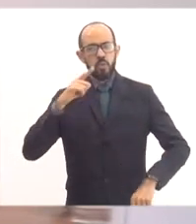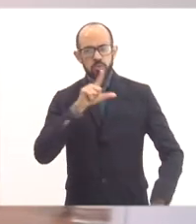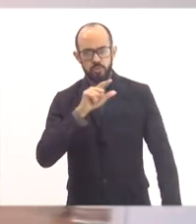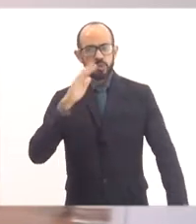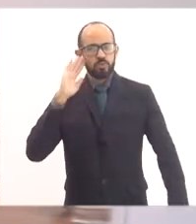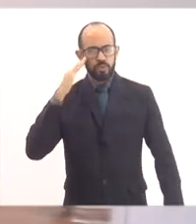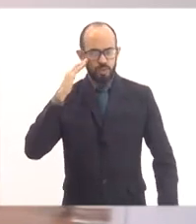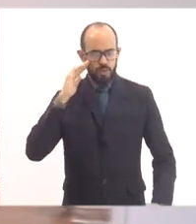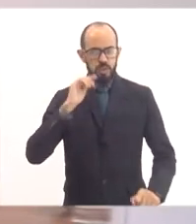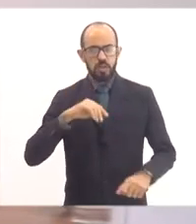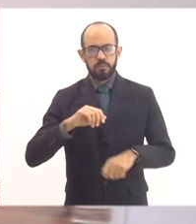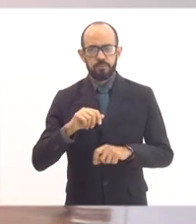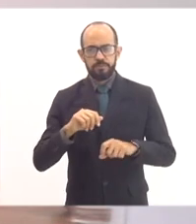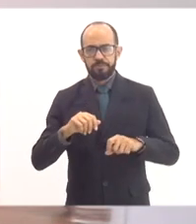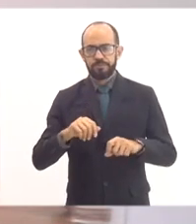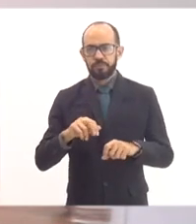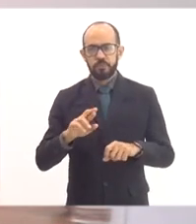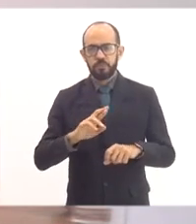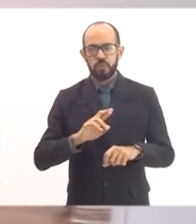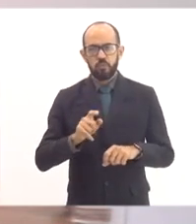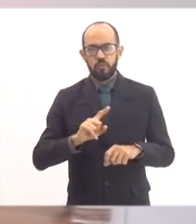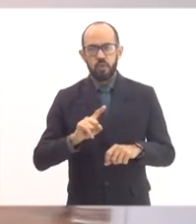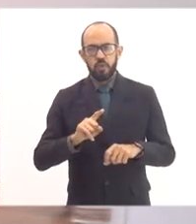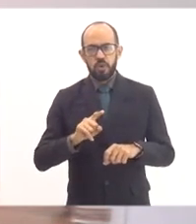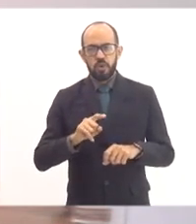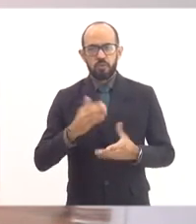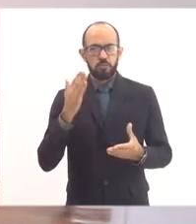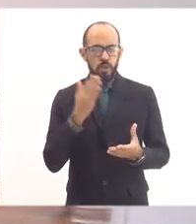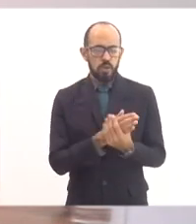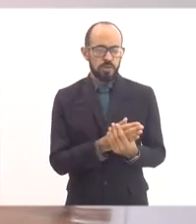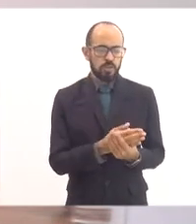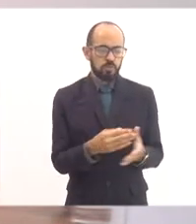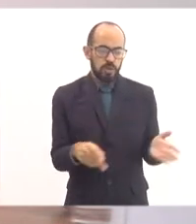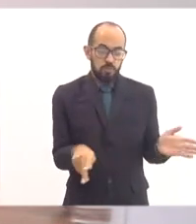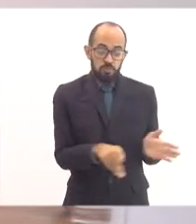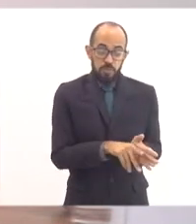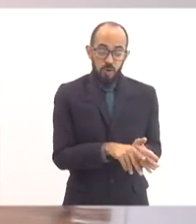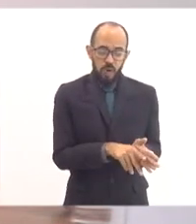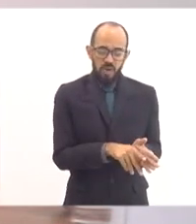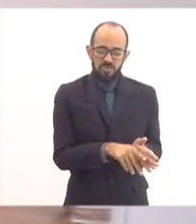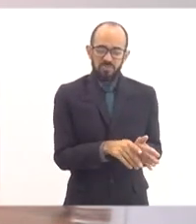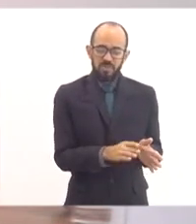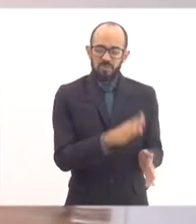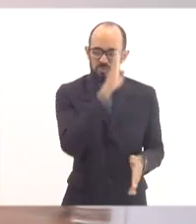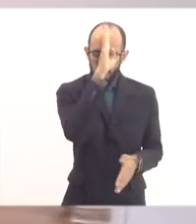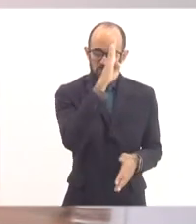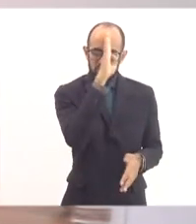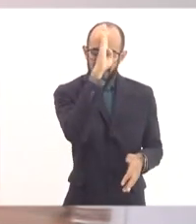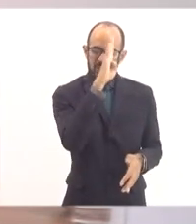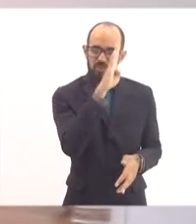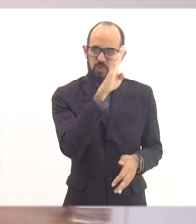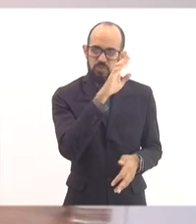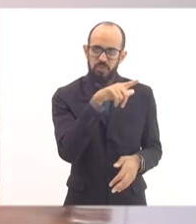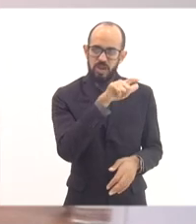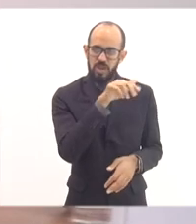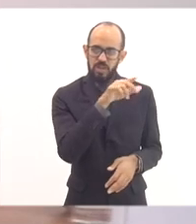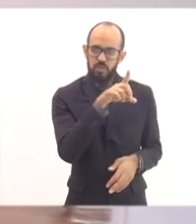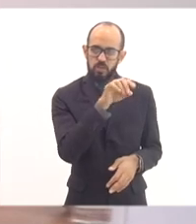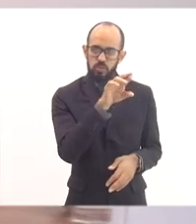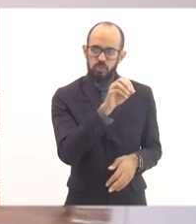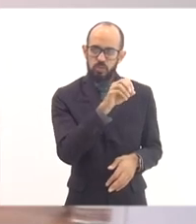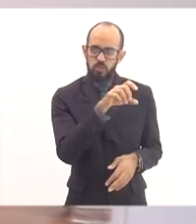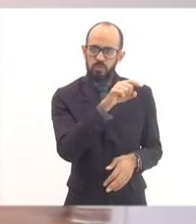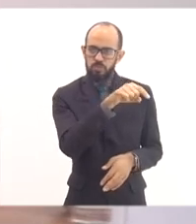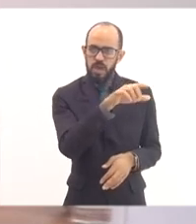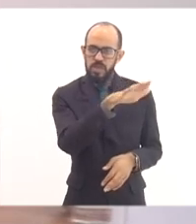entender que não foi uma ação movida pela gestão do comandante Leandro, mas foi